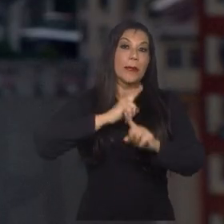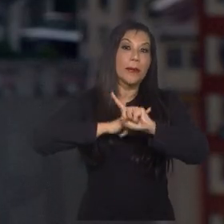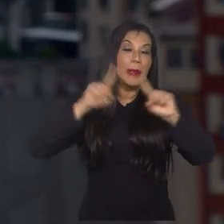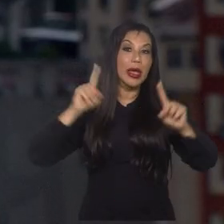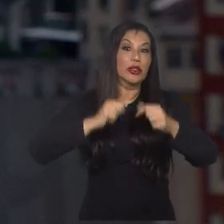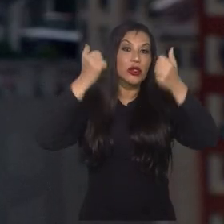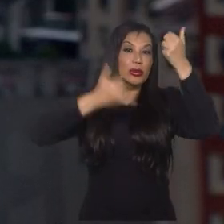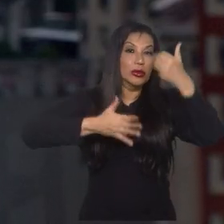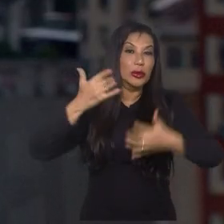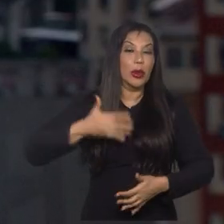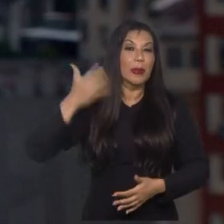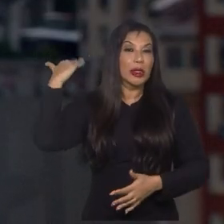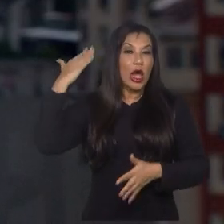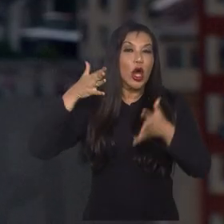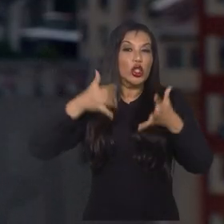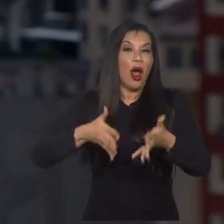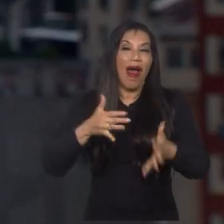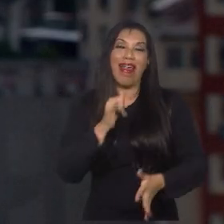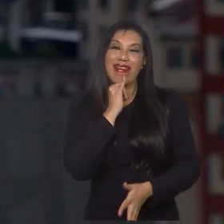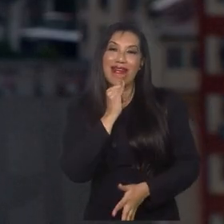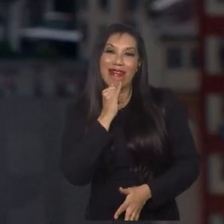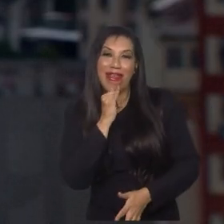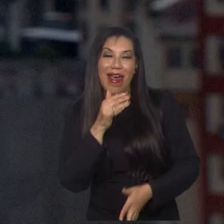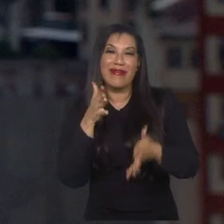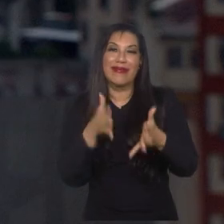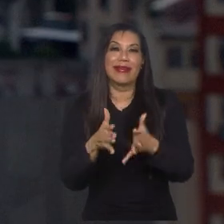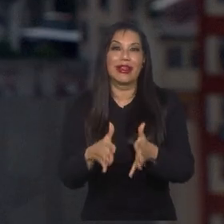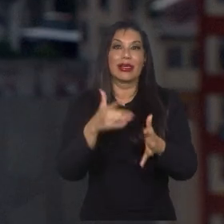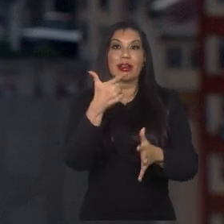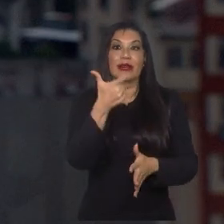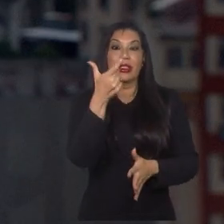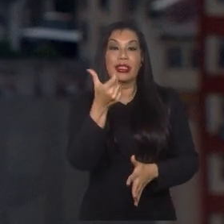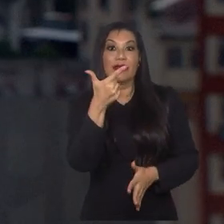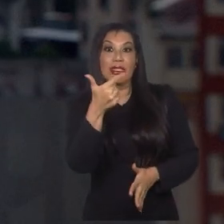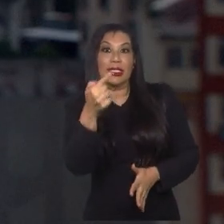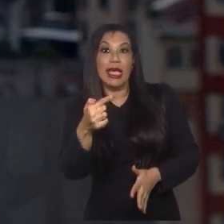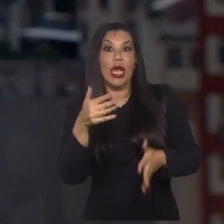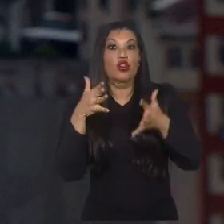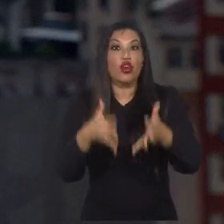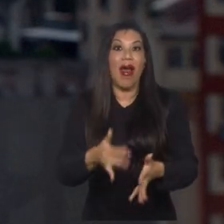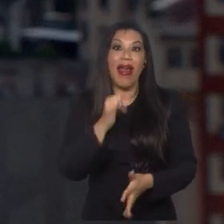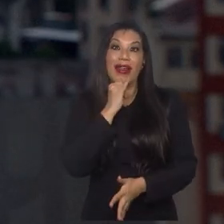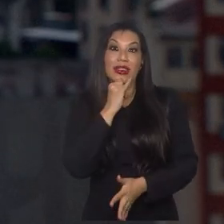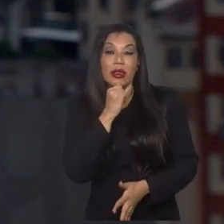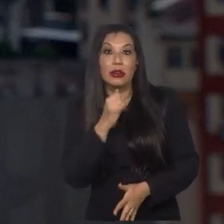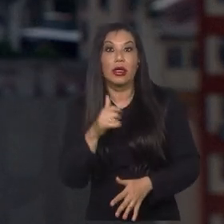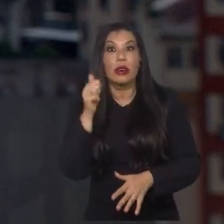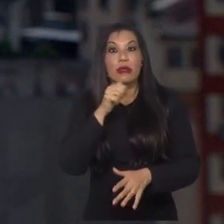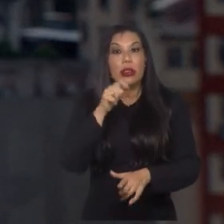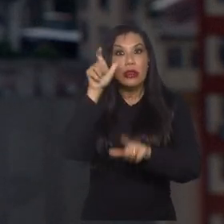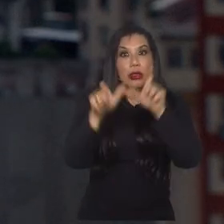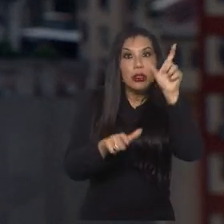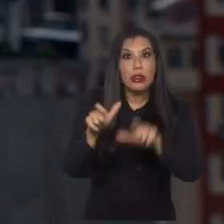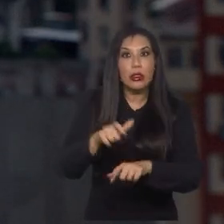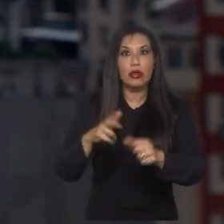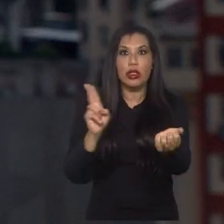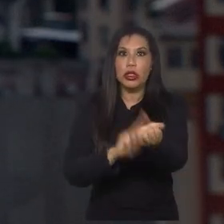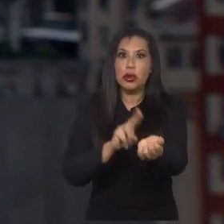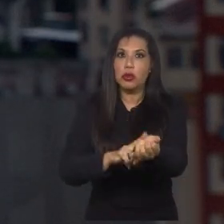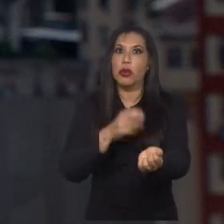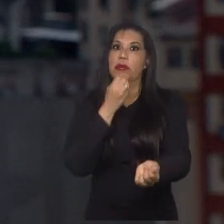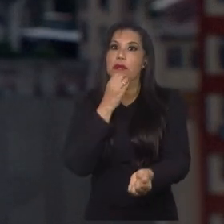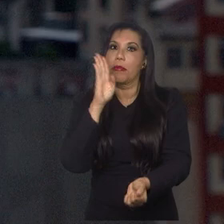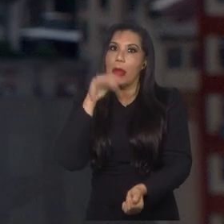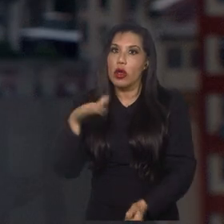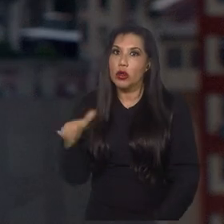aqueles jogos amistosos, né, foram 26, 27 jogos que ele fez com que as meninas pegassem ritmo de jogo. Então, eu acho